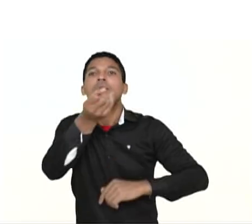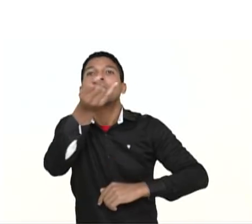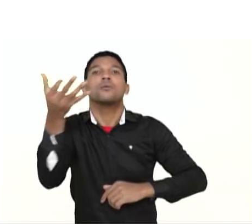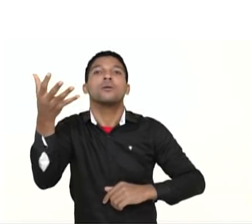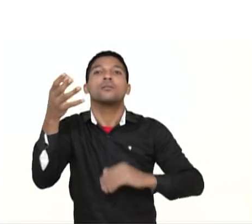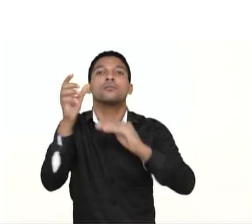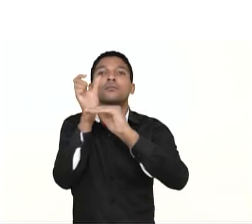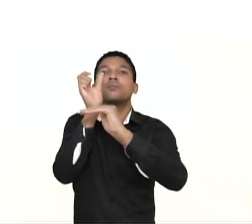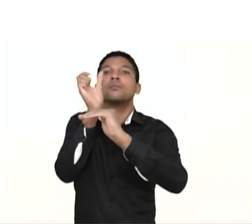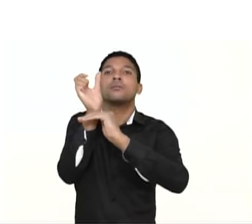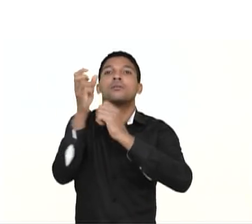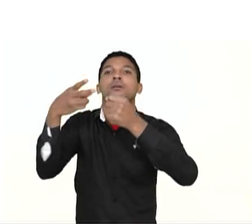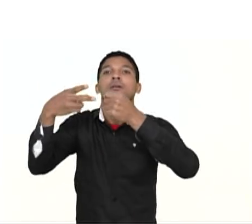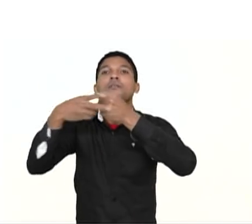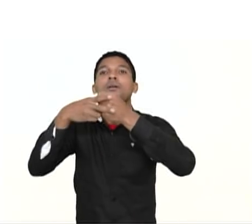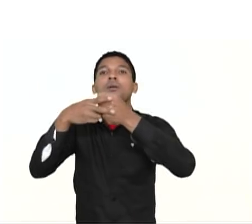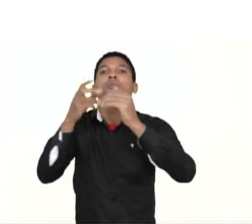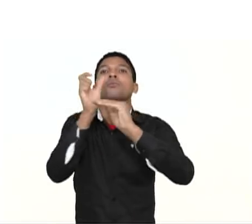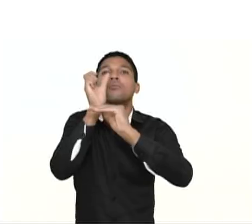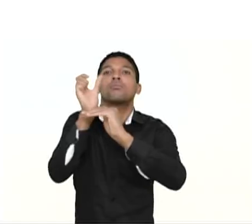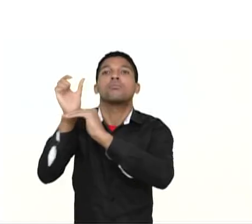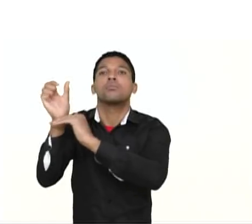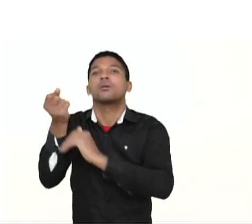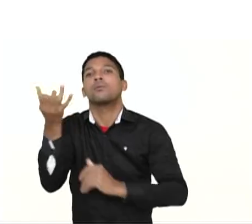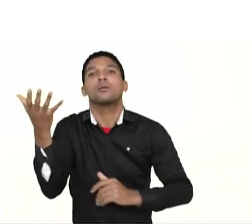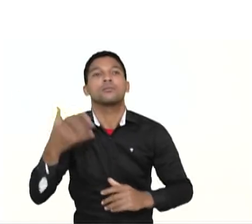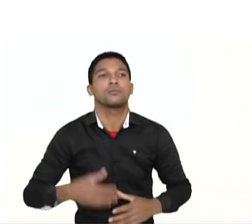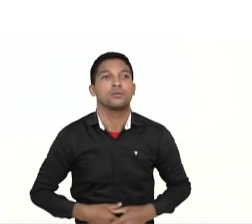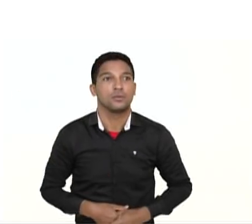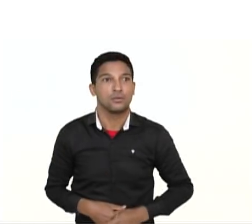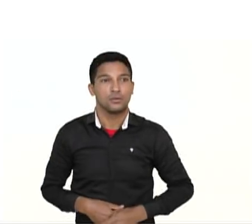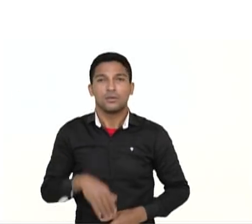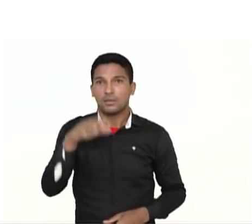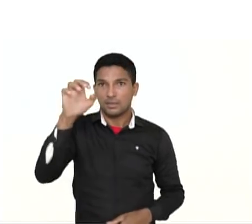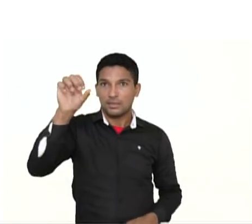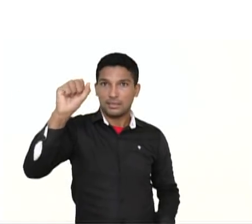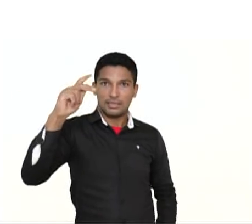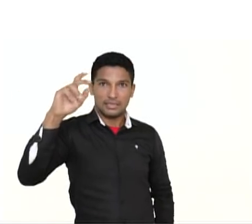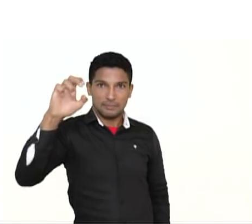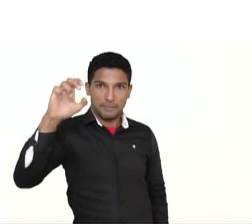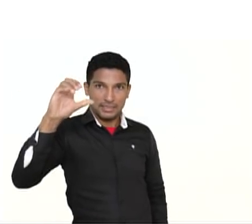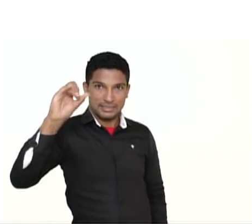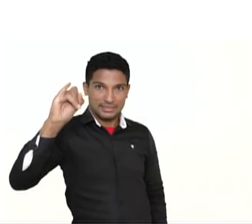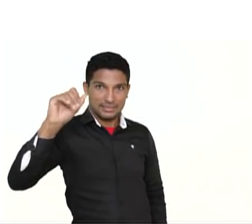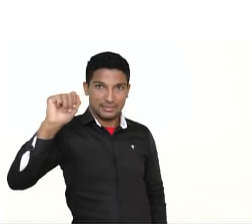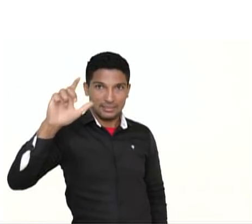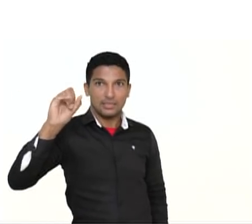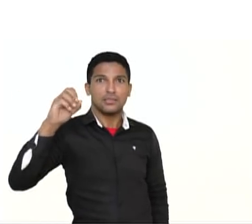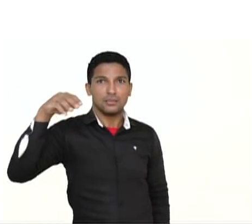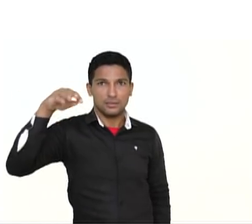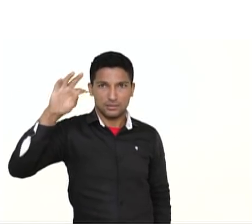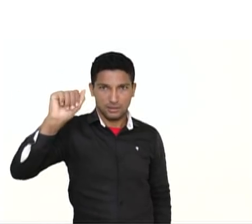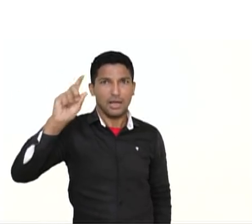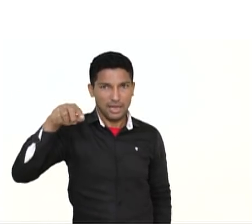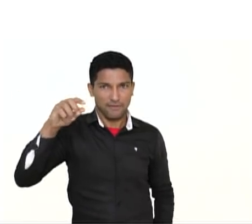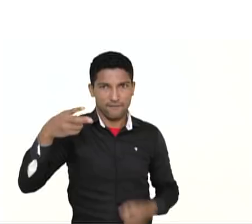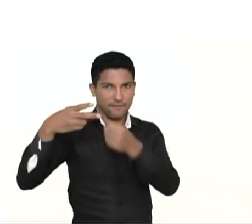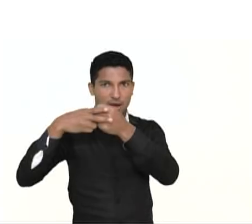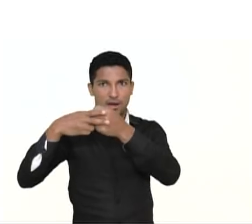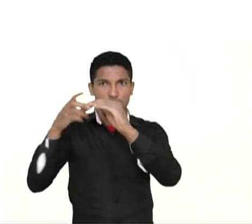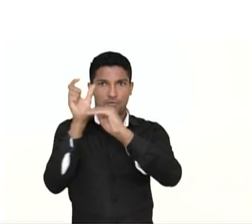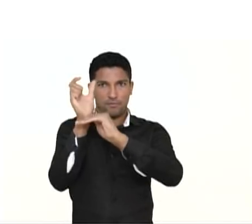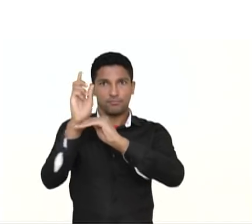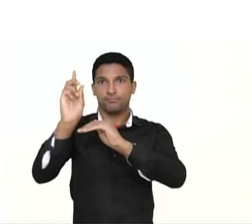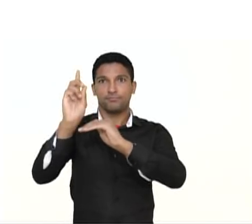verbos aqui presentes? Vamos ver. Especialista se configura como verbo? Não. Preveem é um